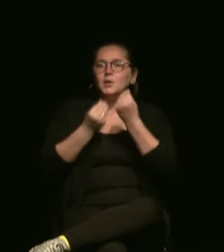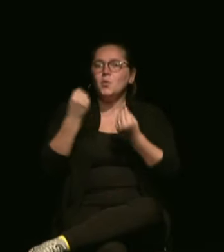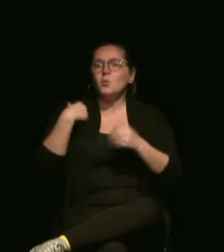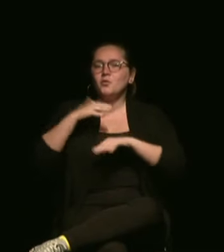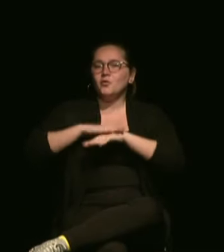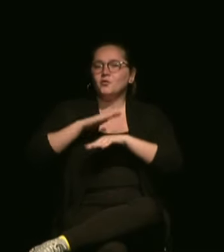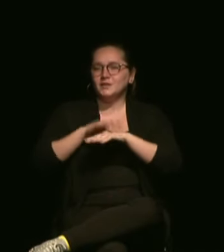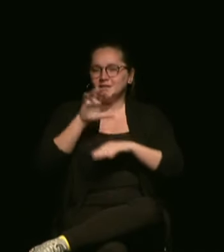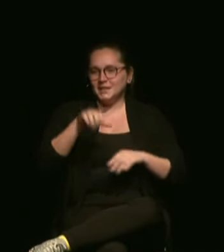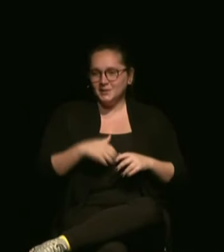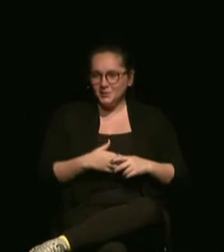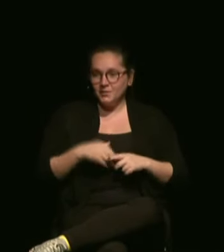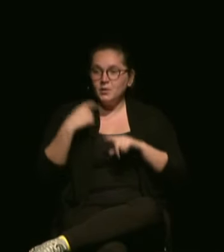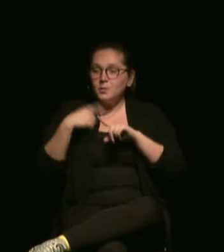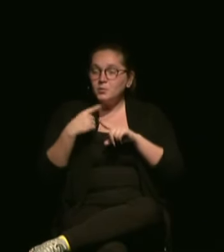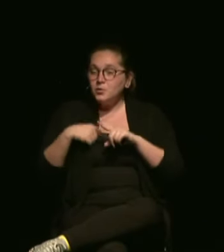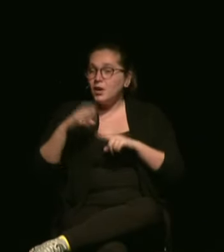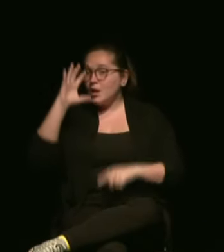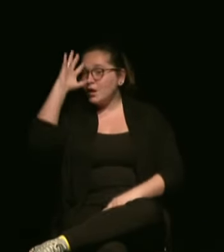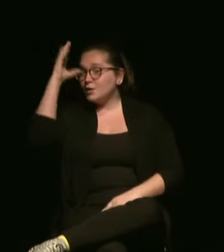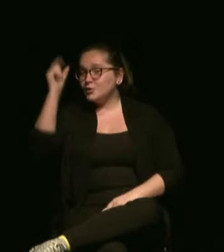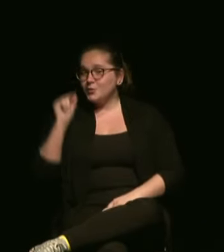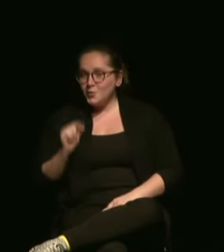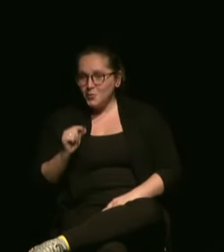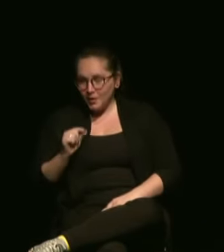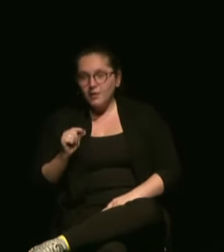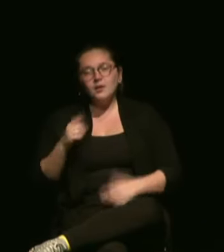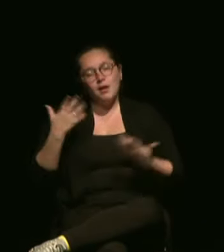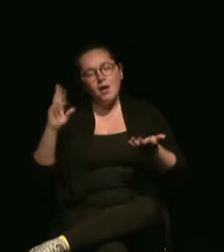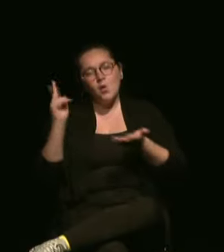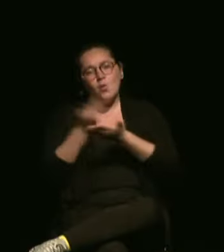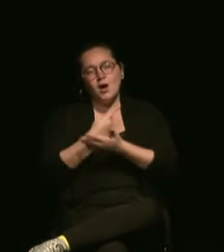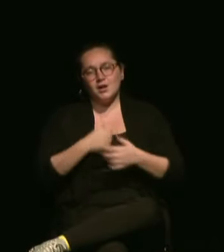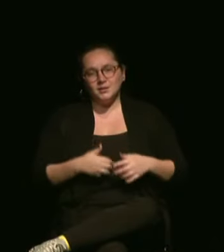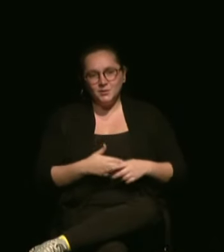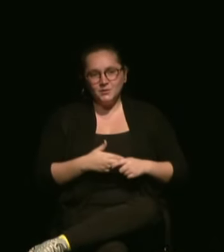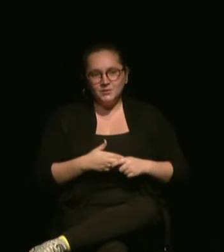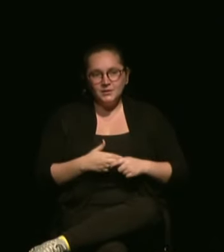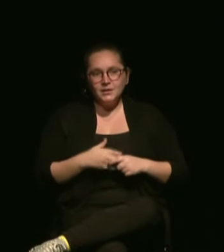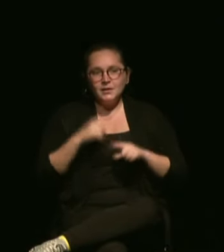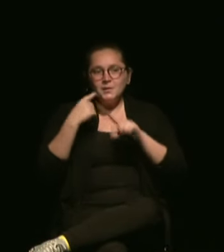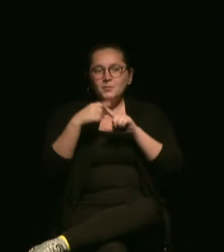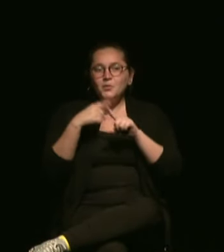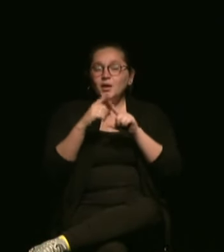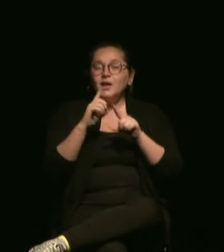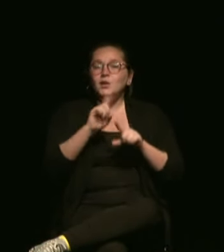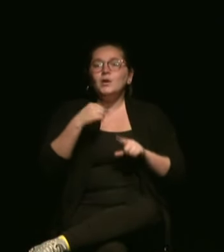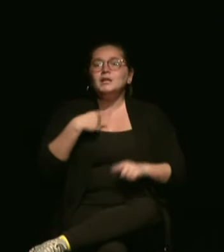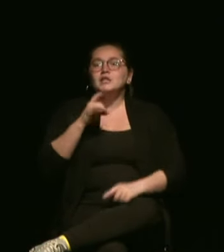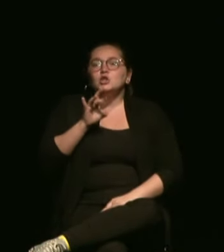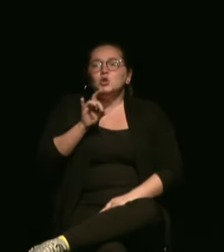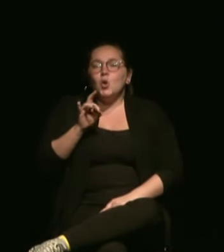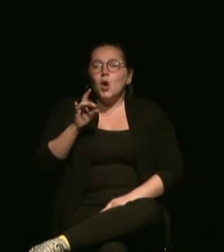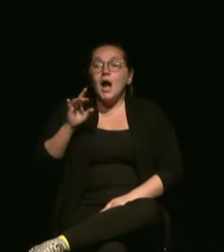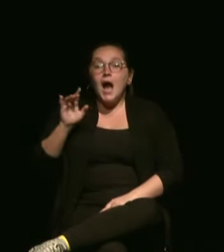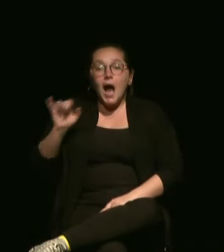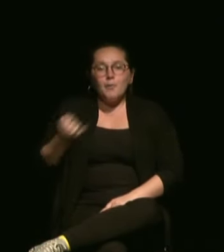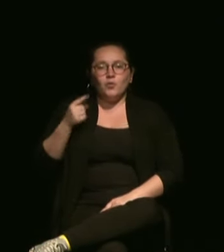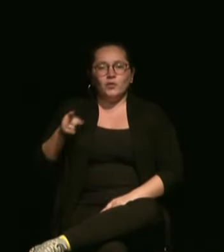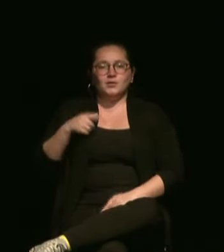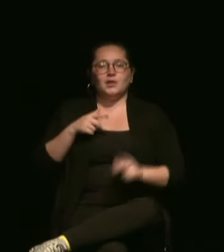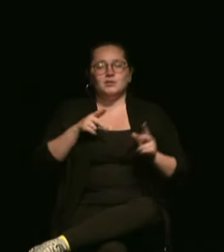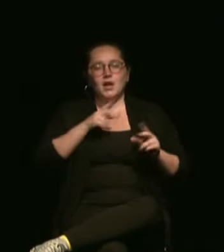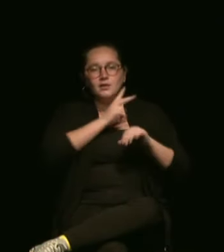isso? E a solução que o Coutinho encontrou é a solução do acaso. É simplesmente aproveitar a ordem de